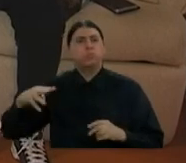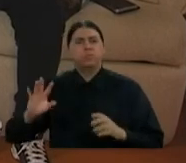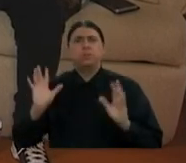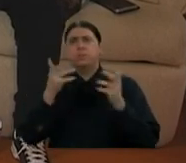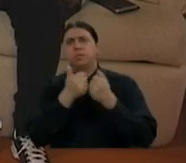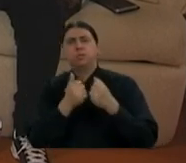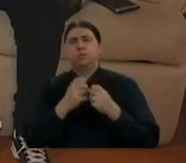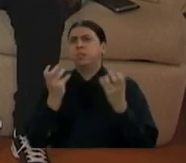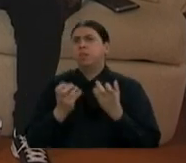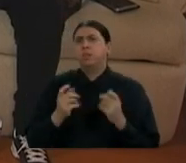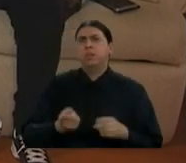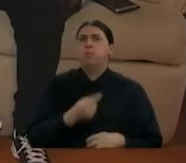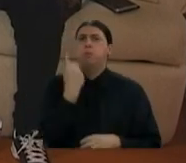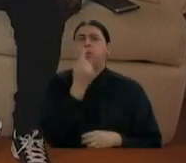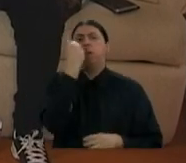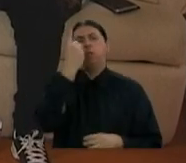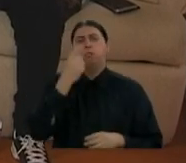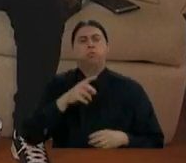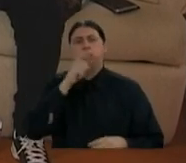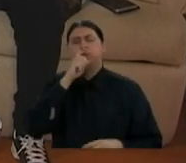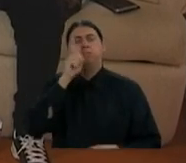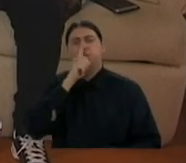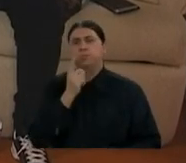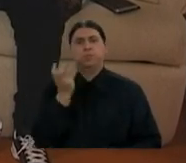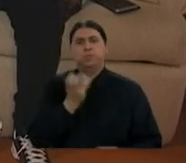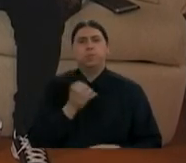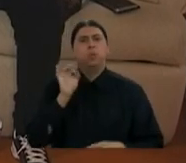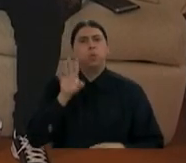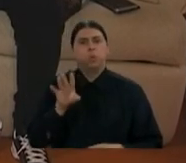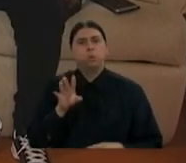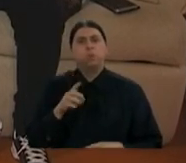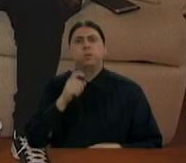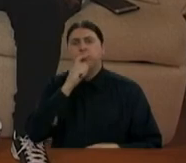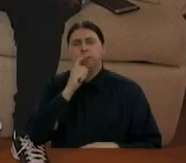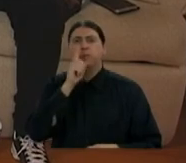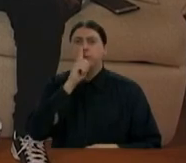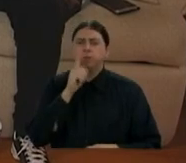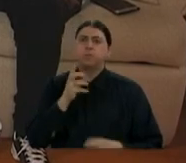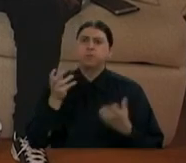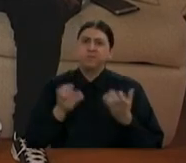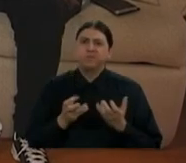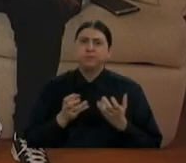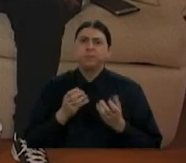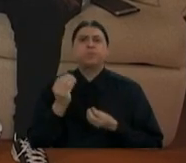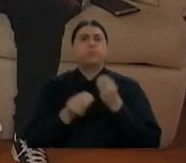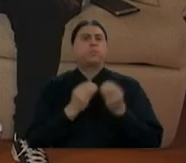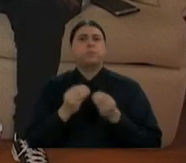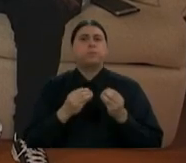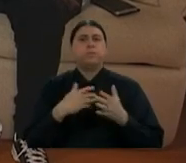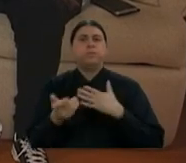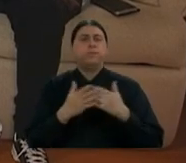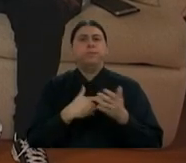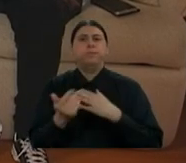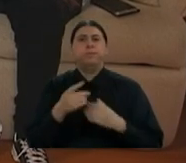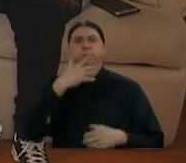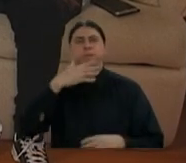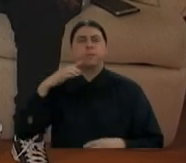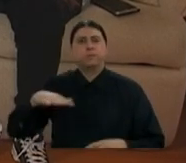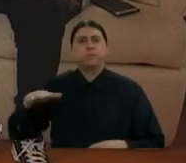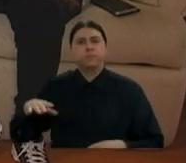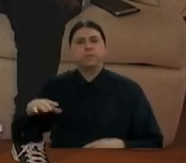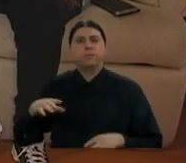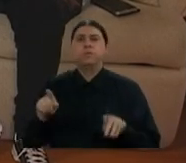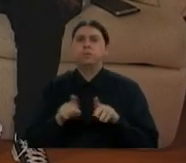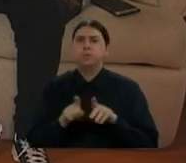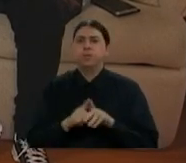superpai uma supermãe elas querem um pai uma mãe como qualquer outra criança então não